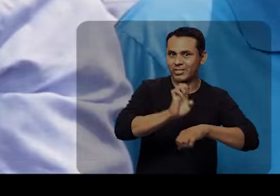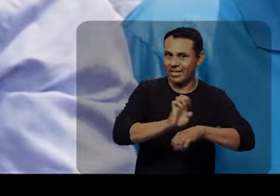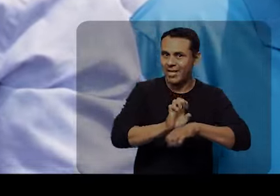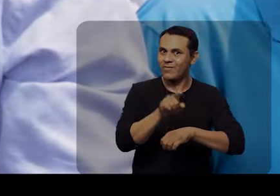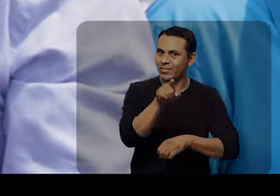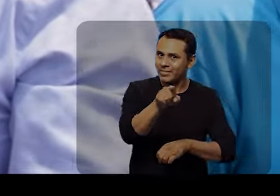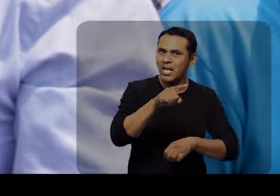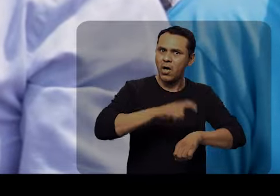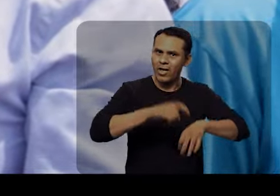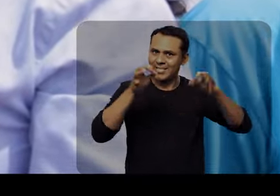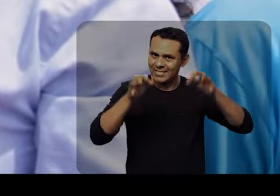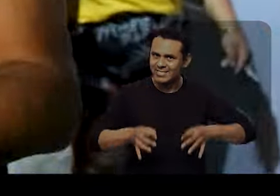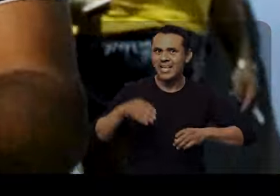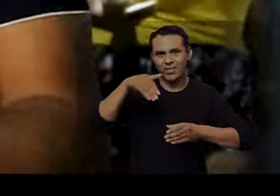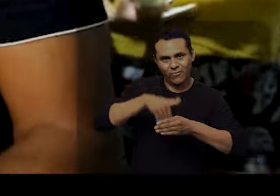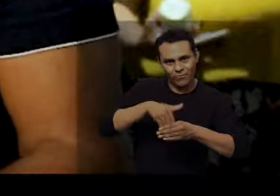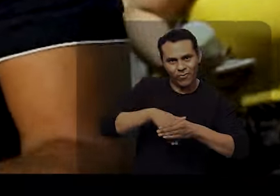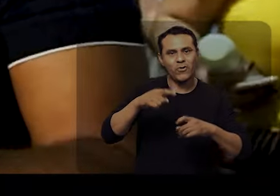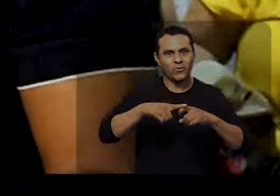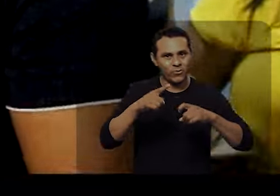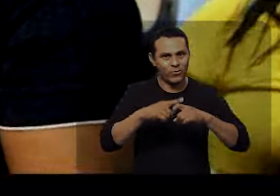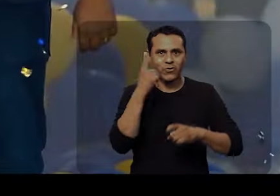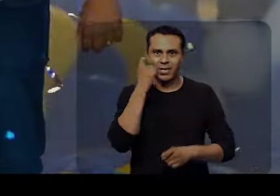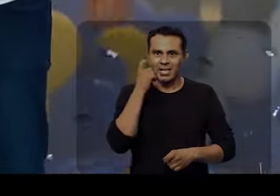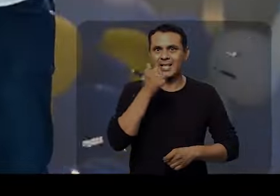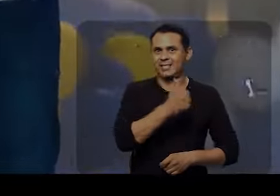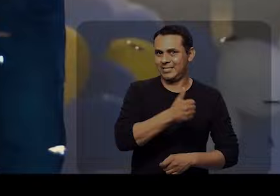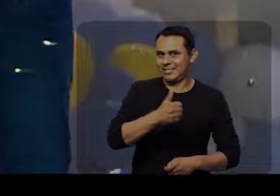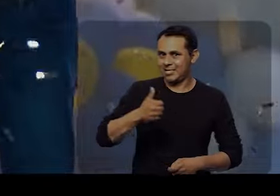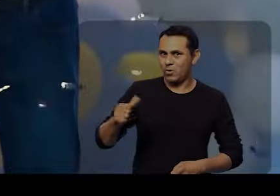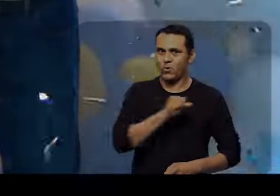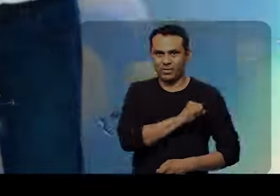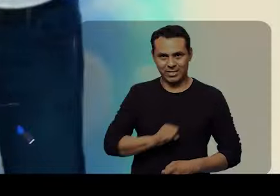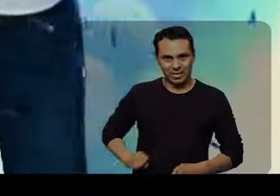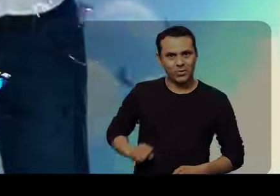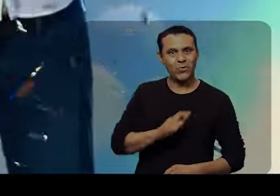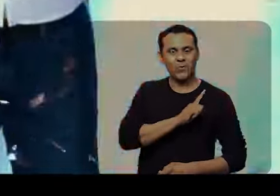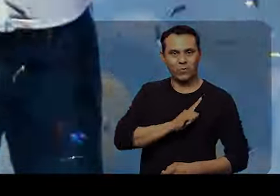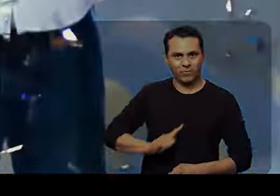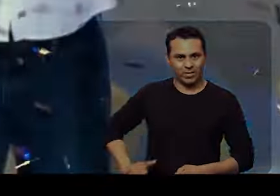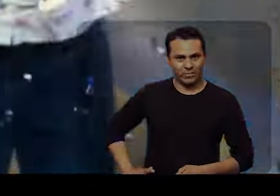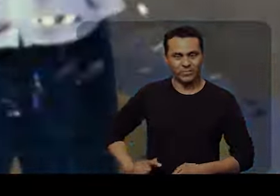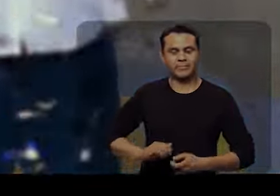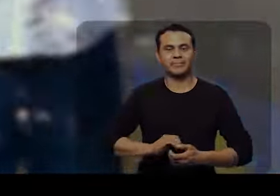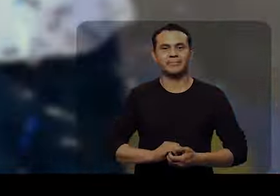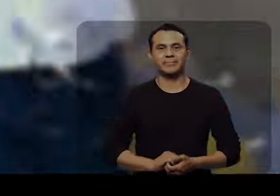para você. Na Hora H, vote Doutor Irã 111, o senador do governador.